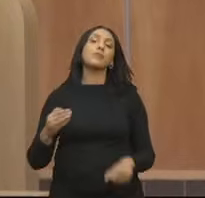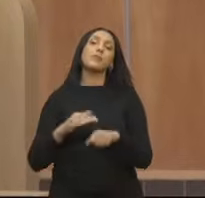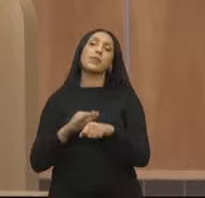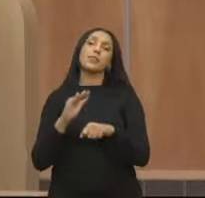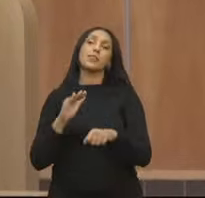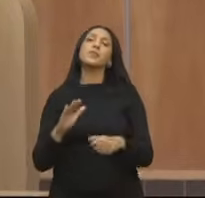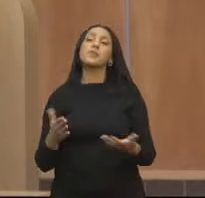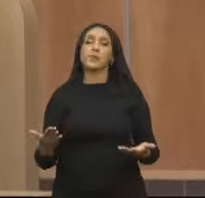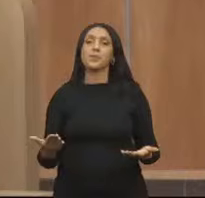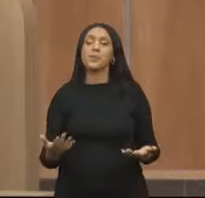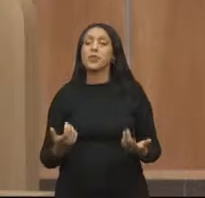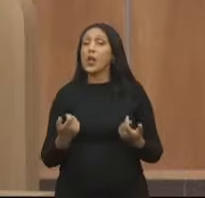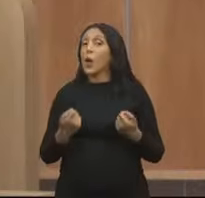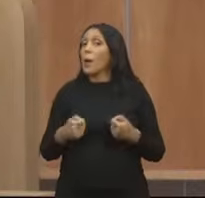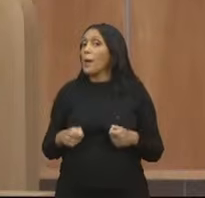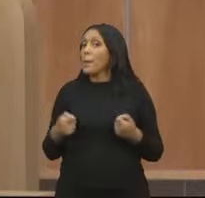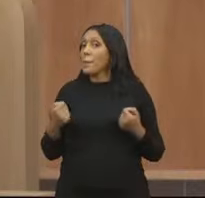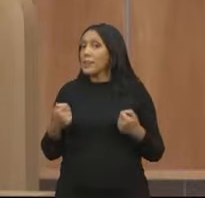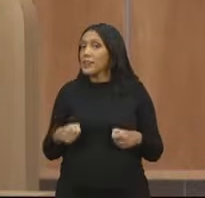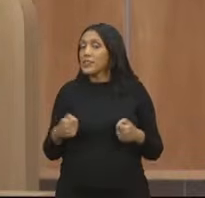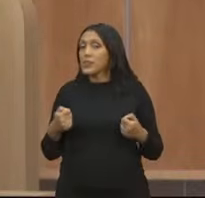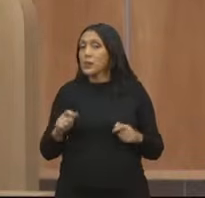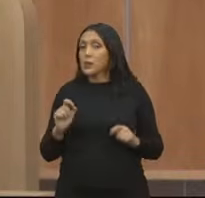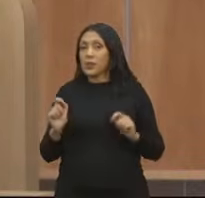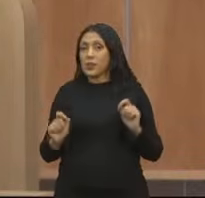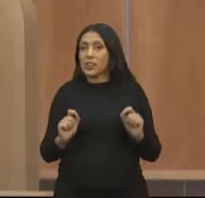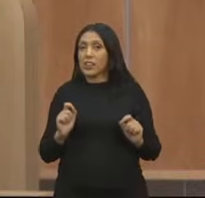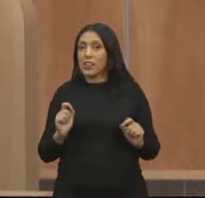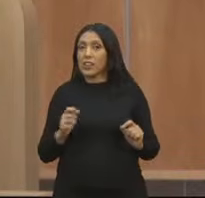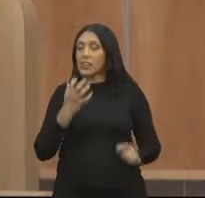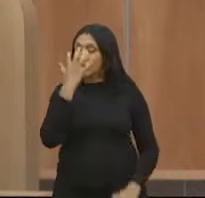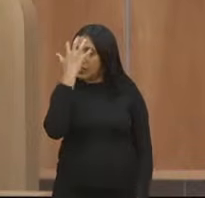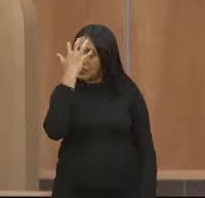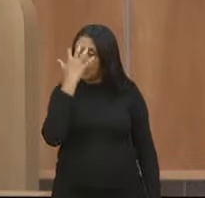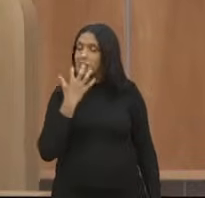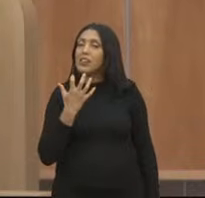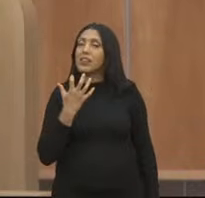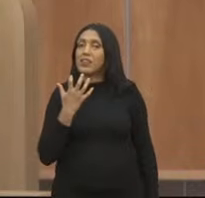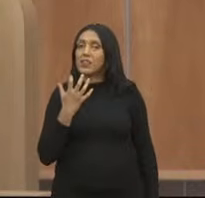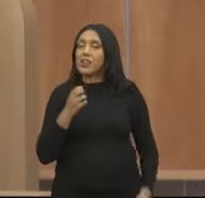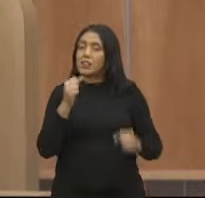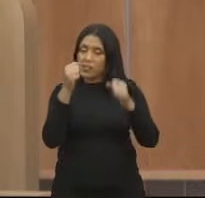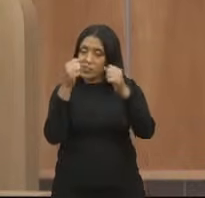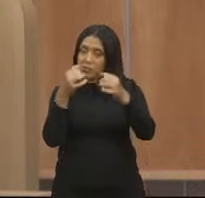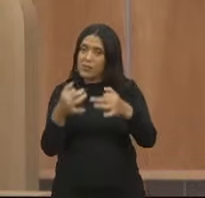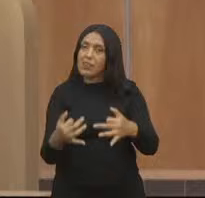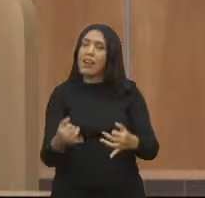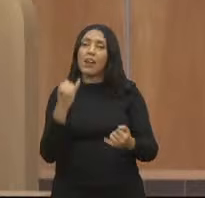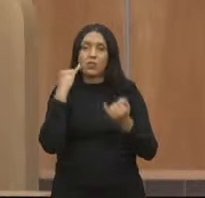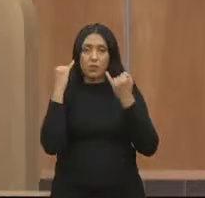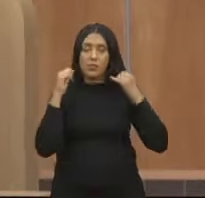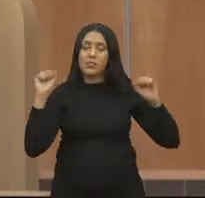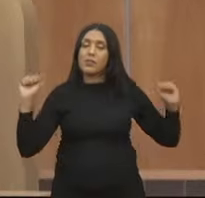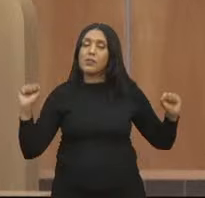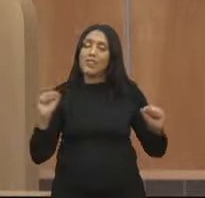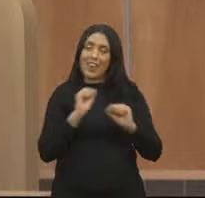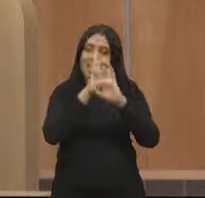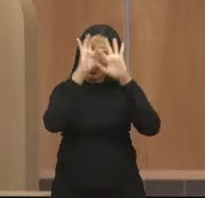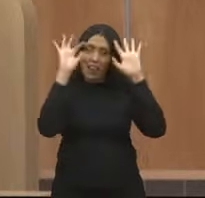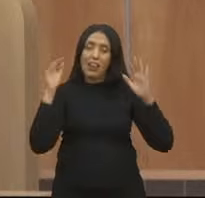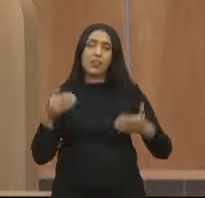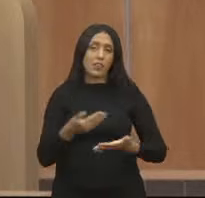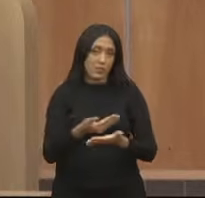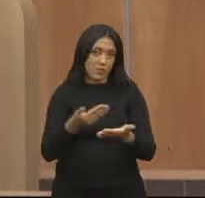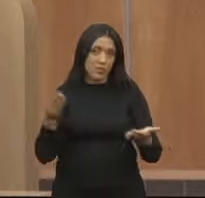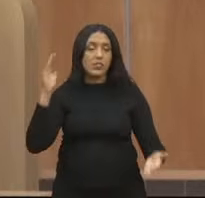na fala. Não adianta a gente sonhar sem passar para a população de uma forma transparente as possibilidades